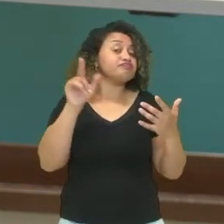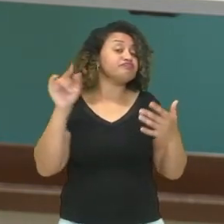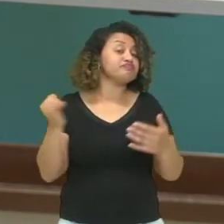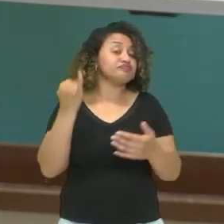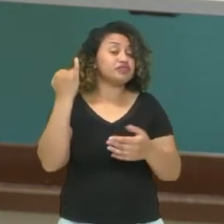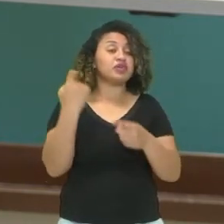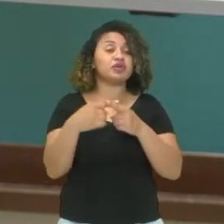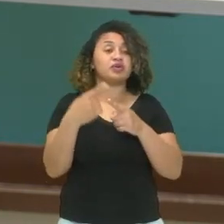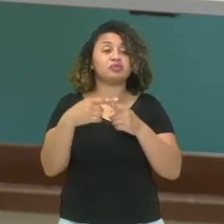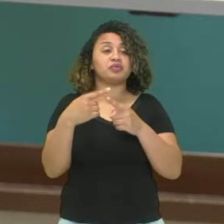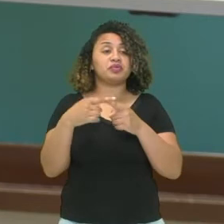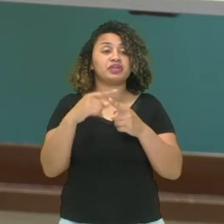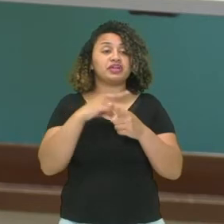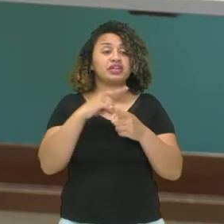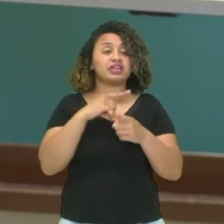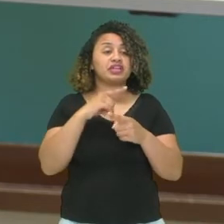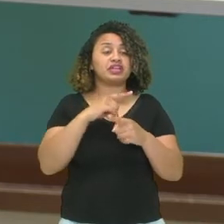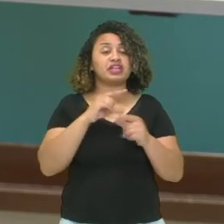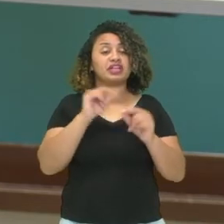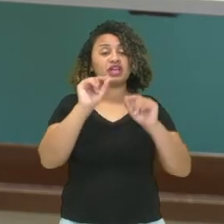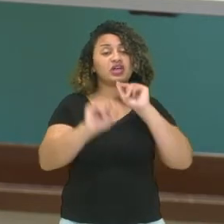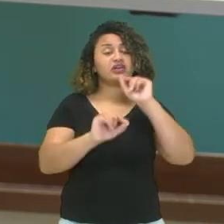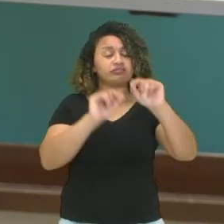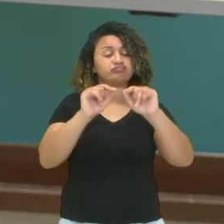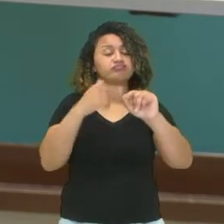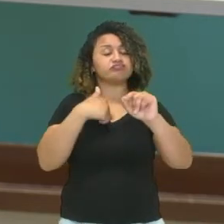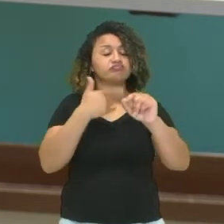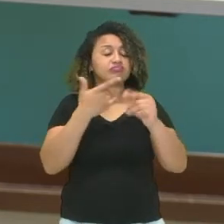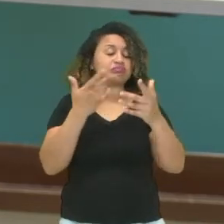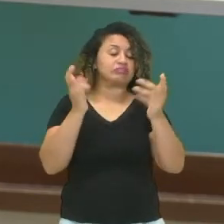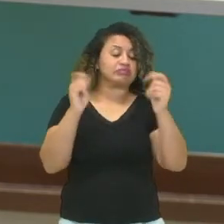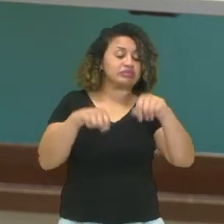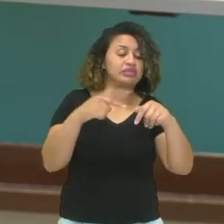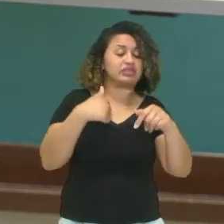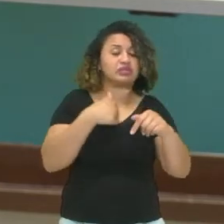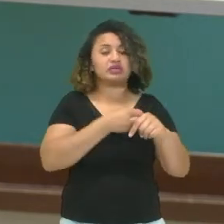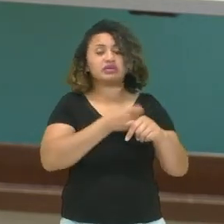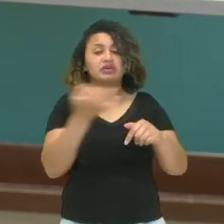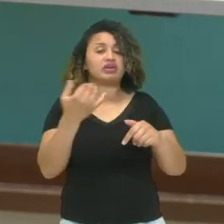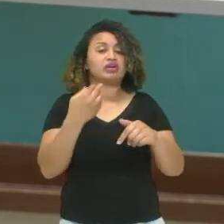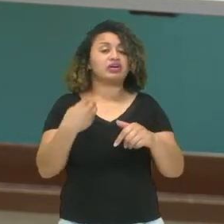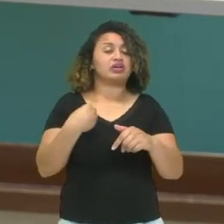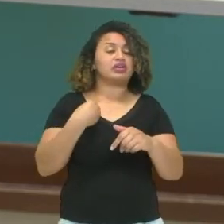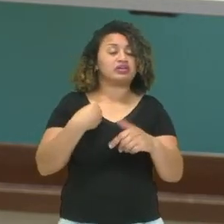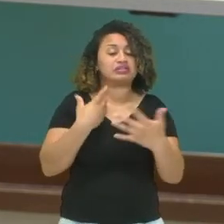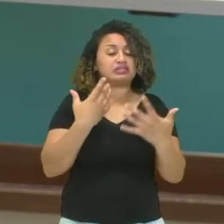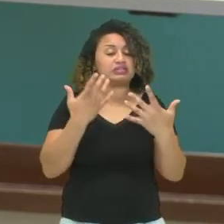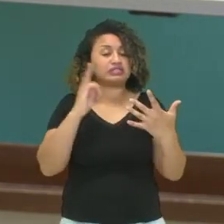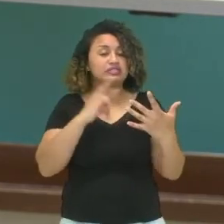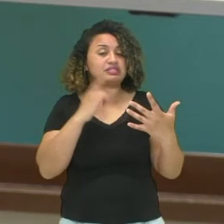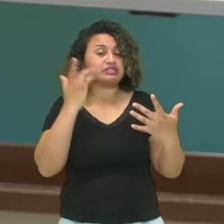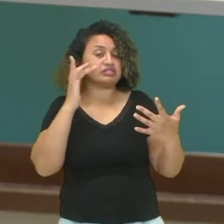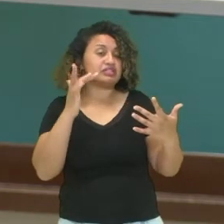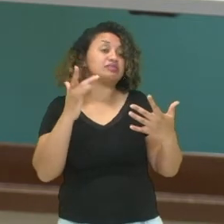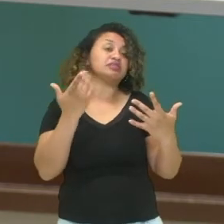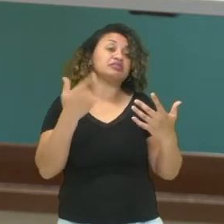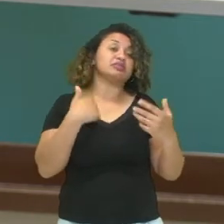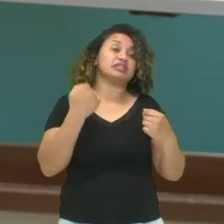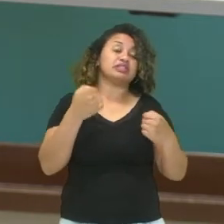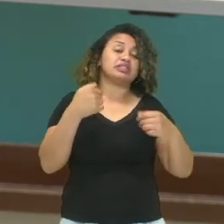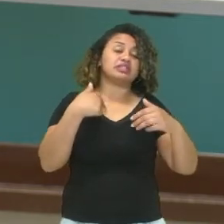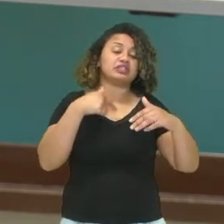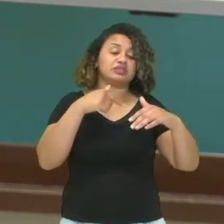porque elas têm uma estimativa de quantos clientes vão ter, ou seja, elas vão ter que ter esse estoque. Se você não tem estoque, você